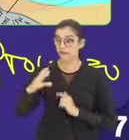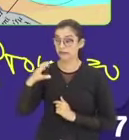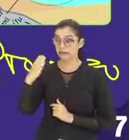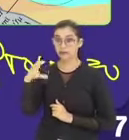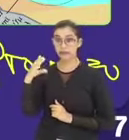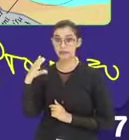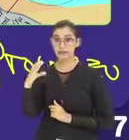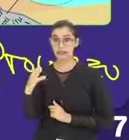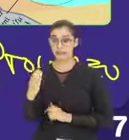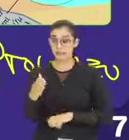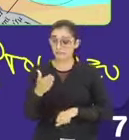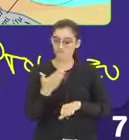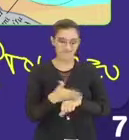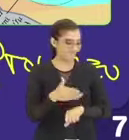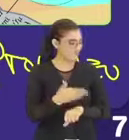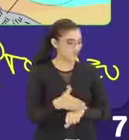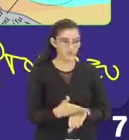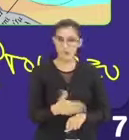câmera 2, vamos lá.